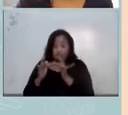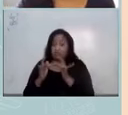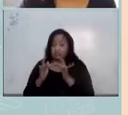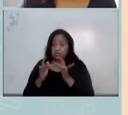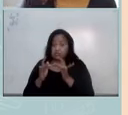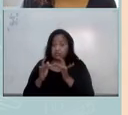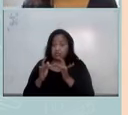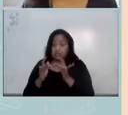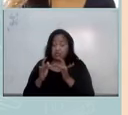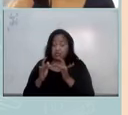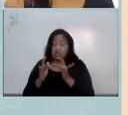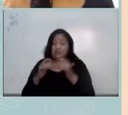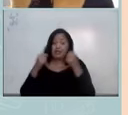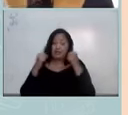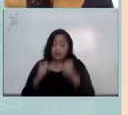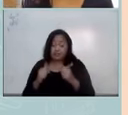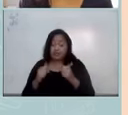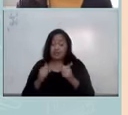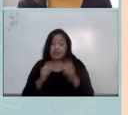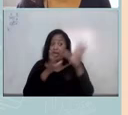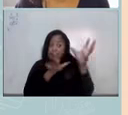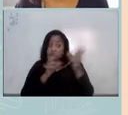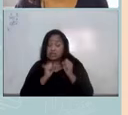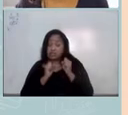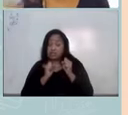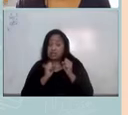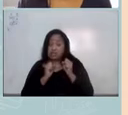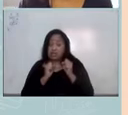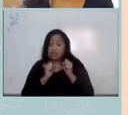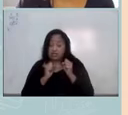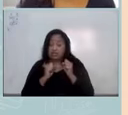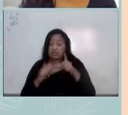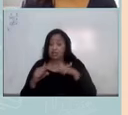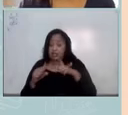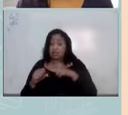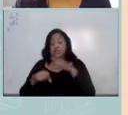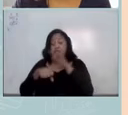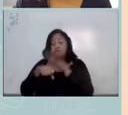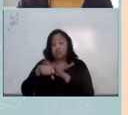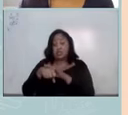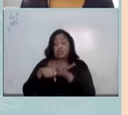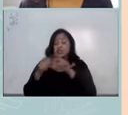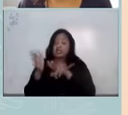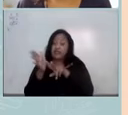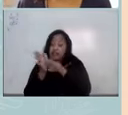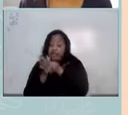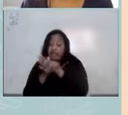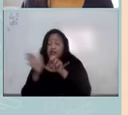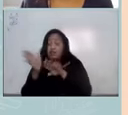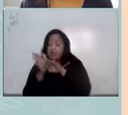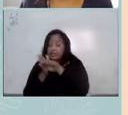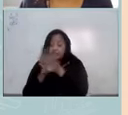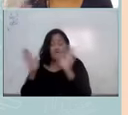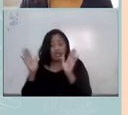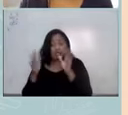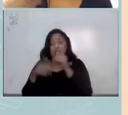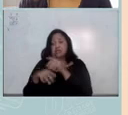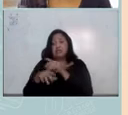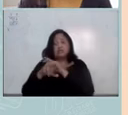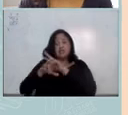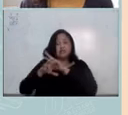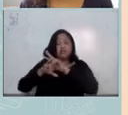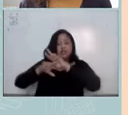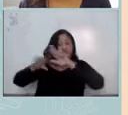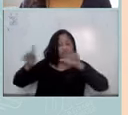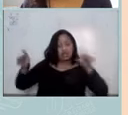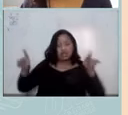agente etiológico é aquele agente causador da doença, seja um vírus, a bactéria, protozoário, etc. Então, eu